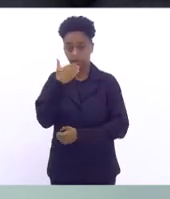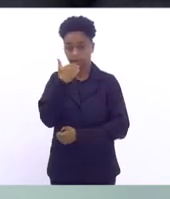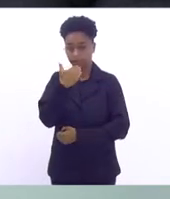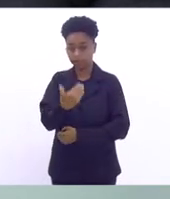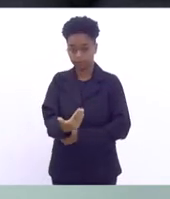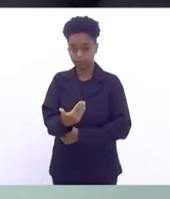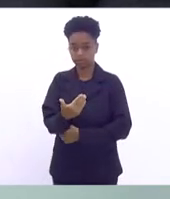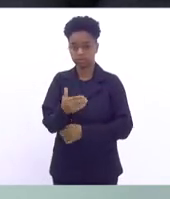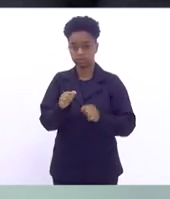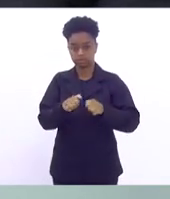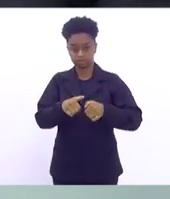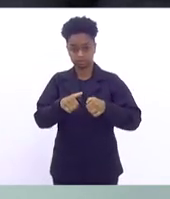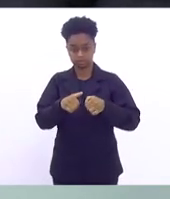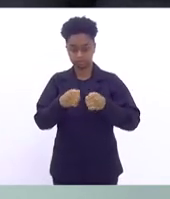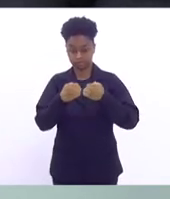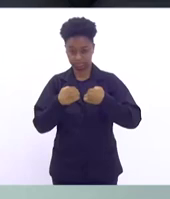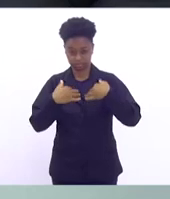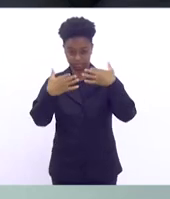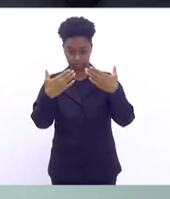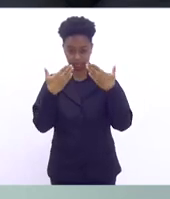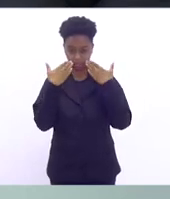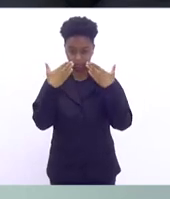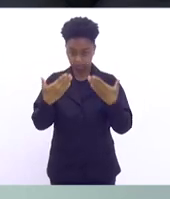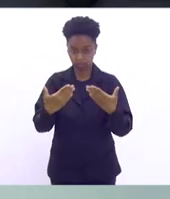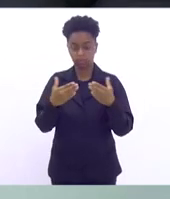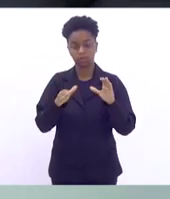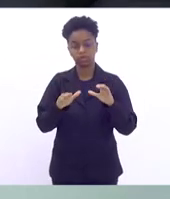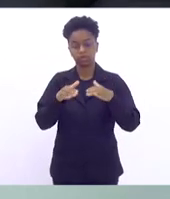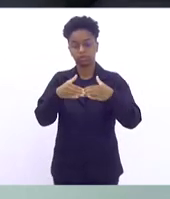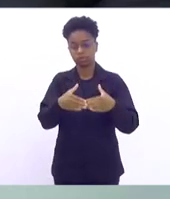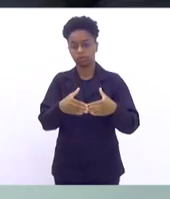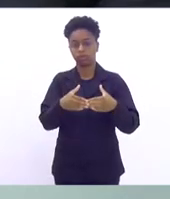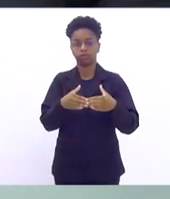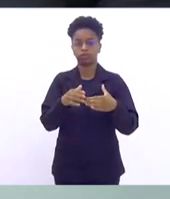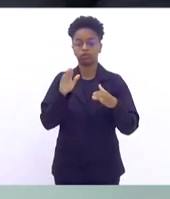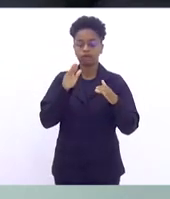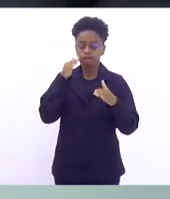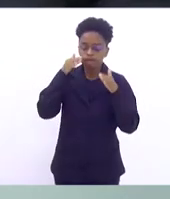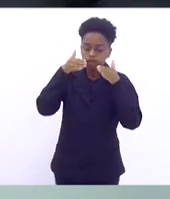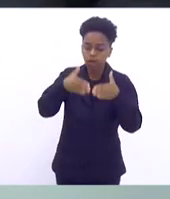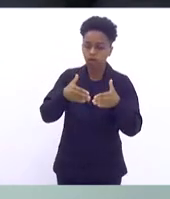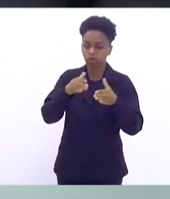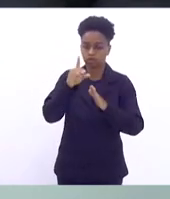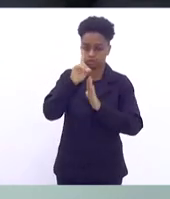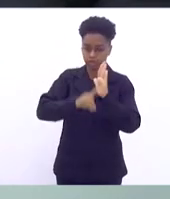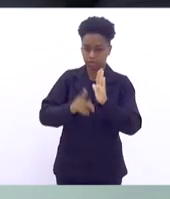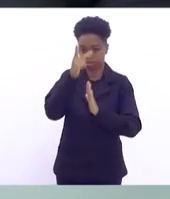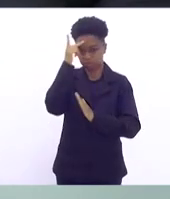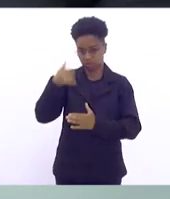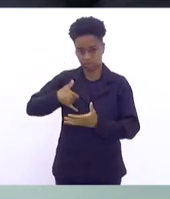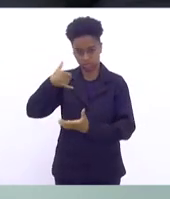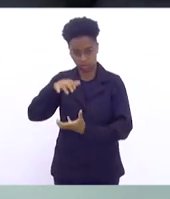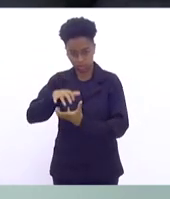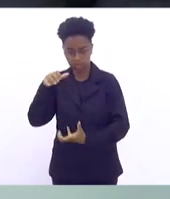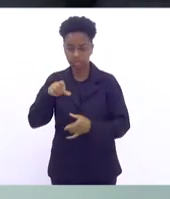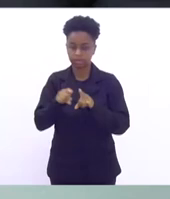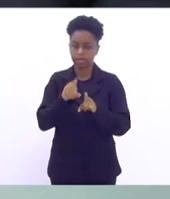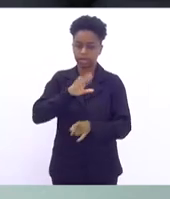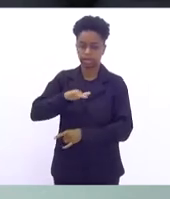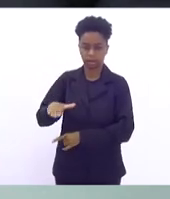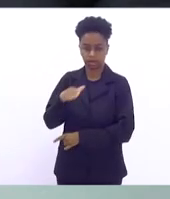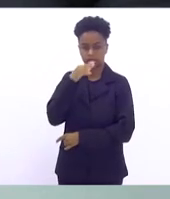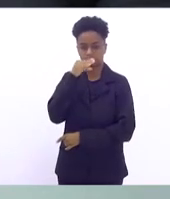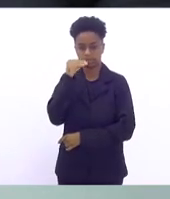solicitar uma audiência pública da comissão que trata do direito da pessoa idosos adolescente e